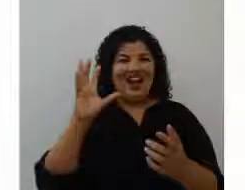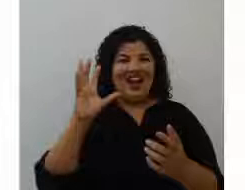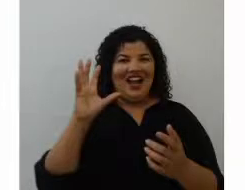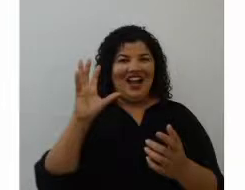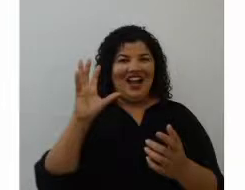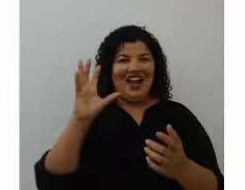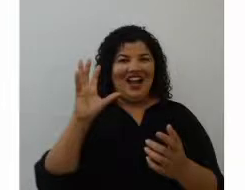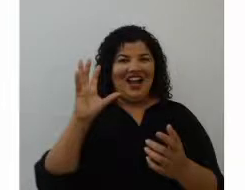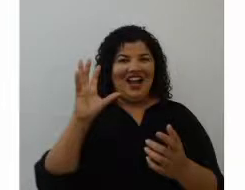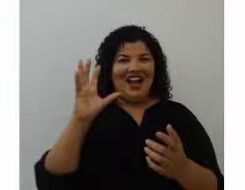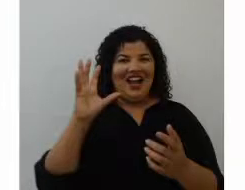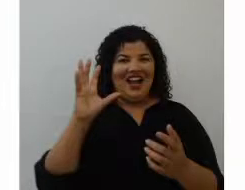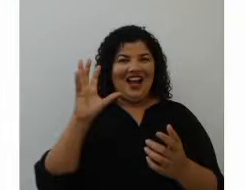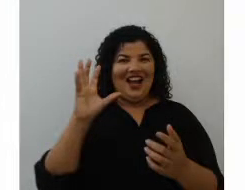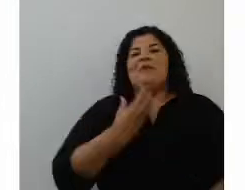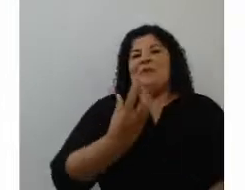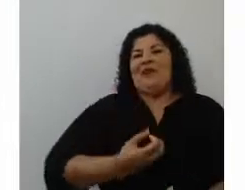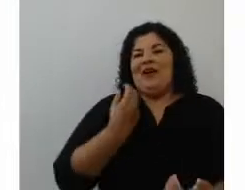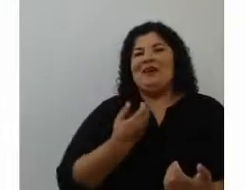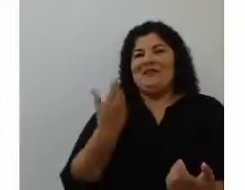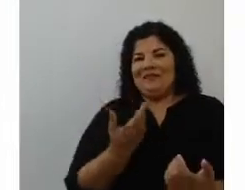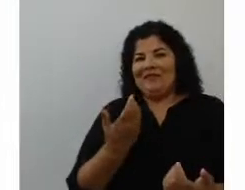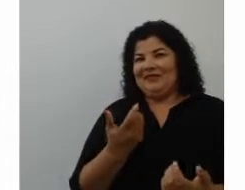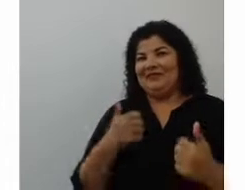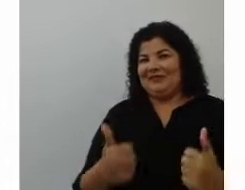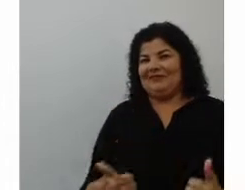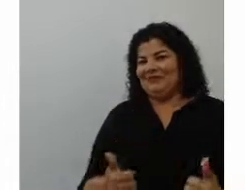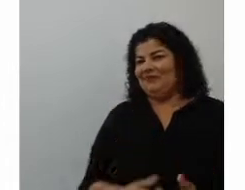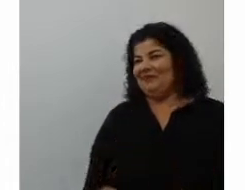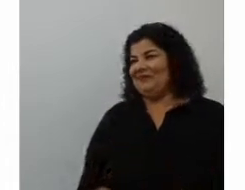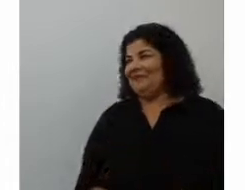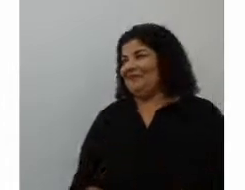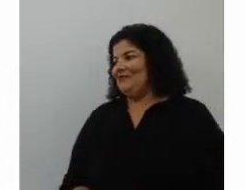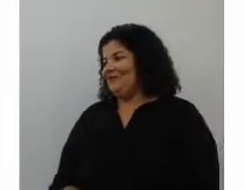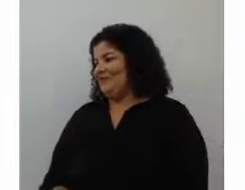pessoal reconhecer o poema que está na tela.